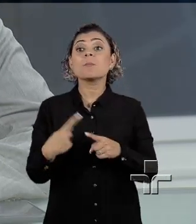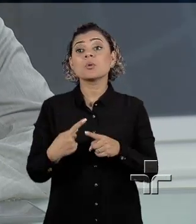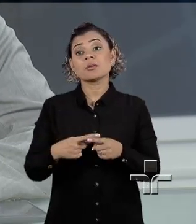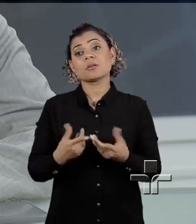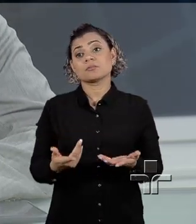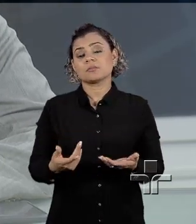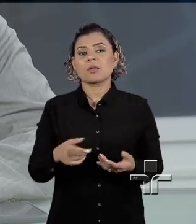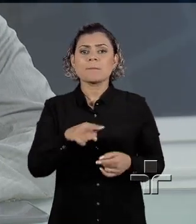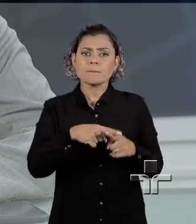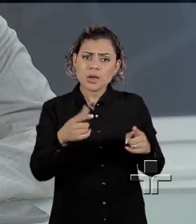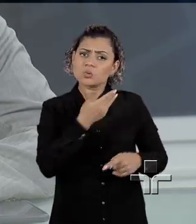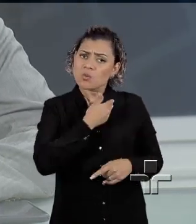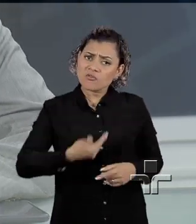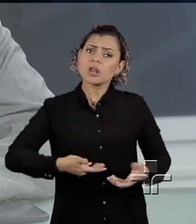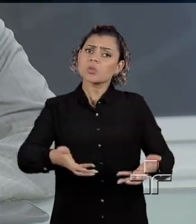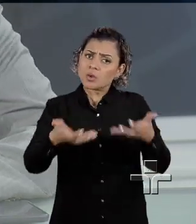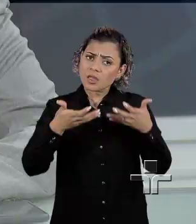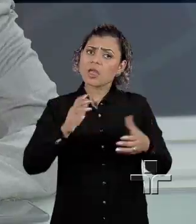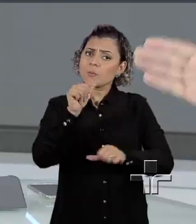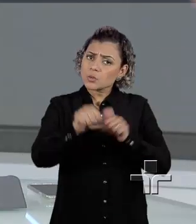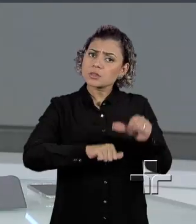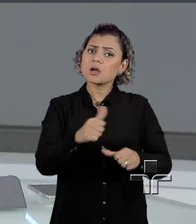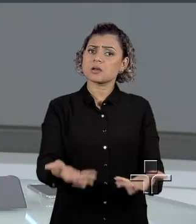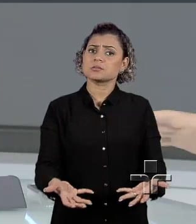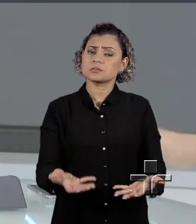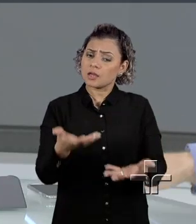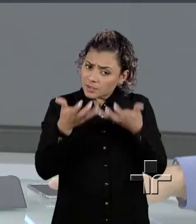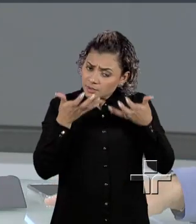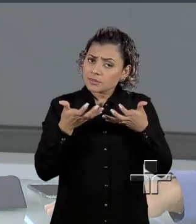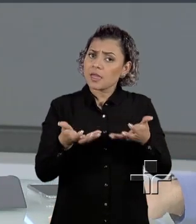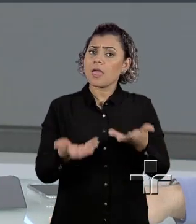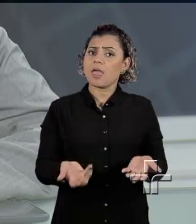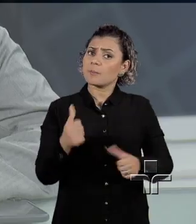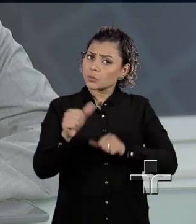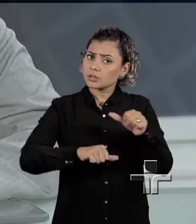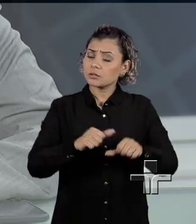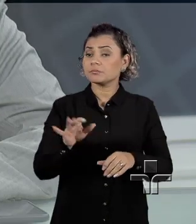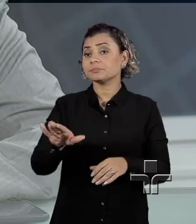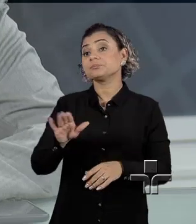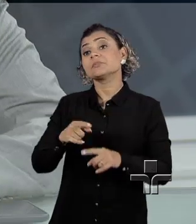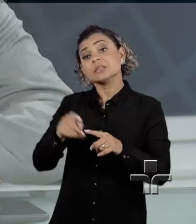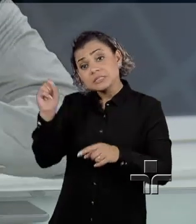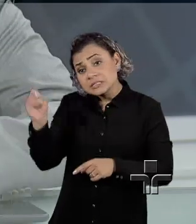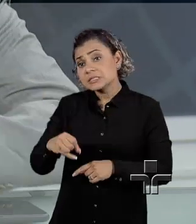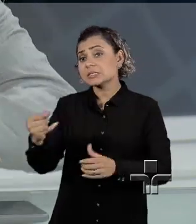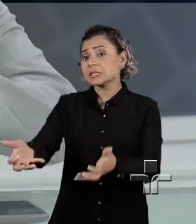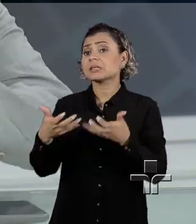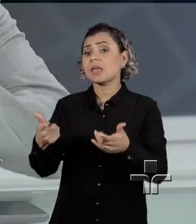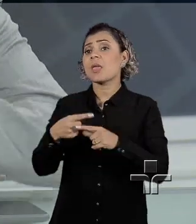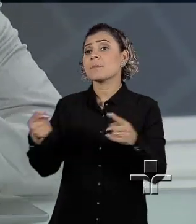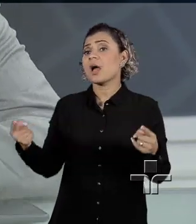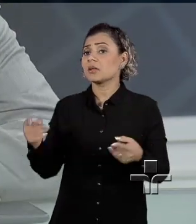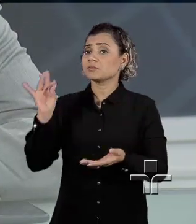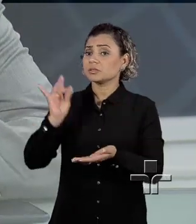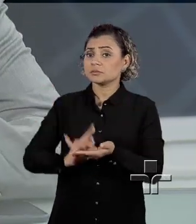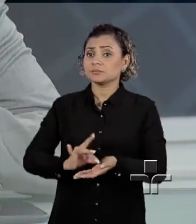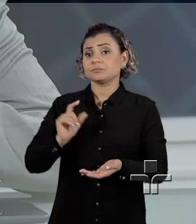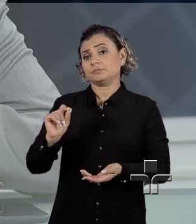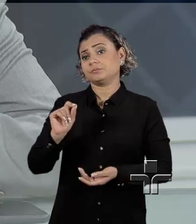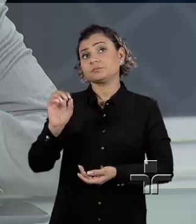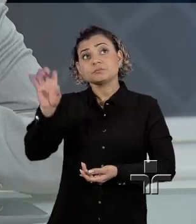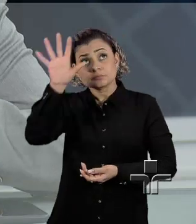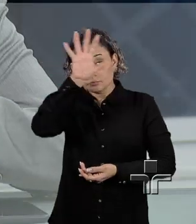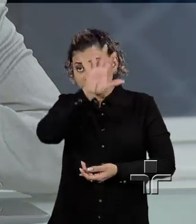os governadores querem essa... Os governadores querem por conta... É claro que querem, William, sob pena de quebra do Estado. Quebra do Estado, só